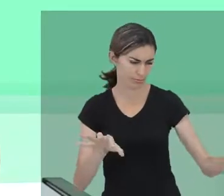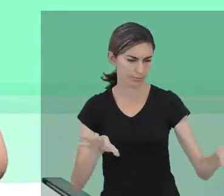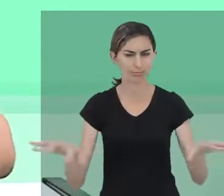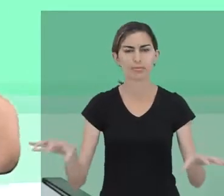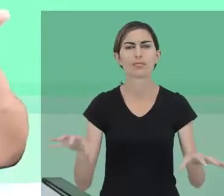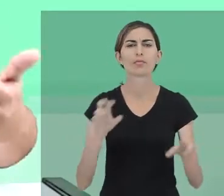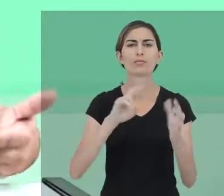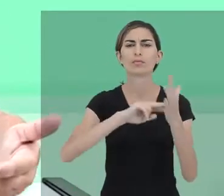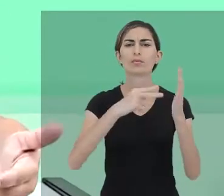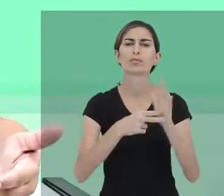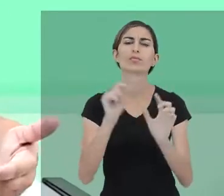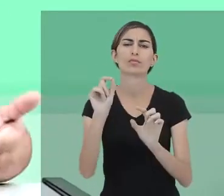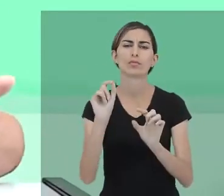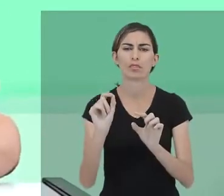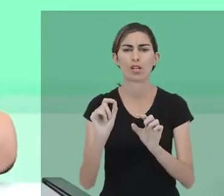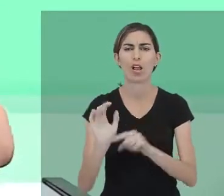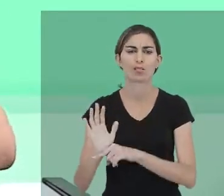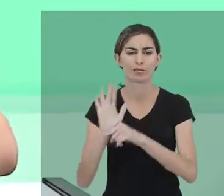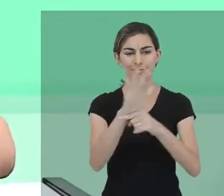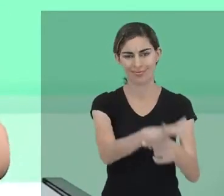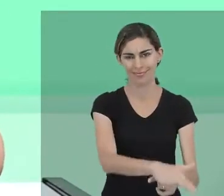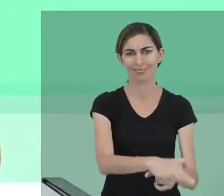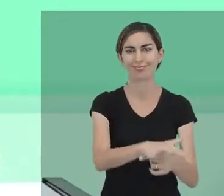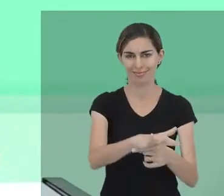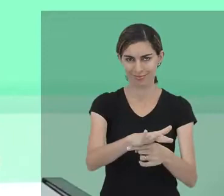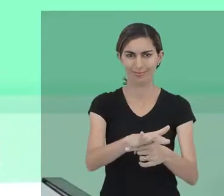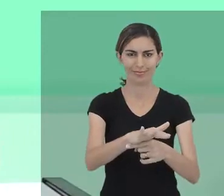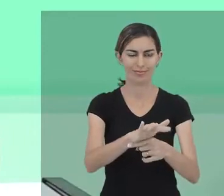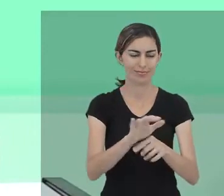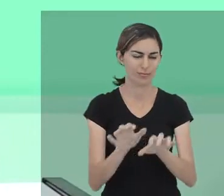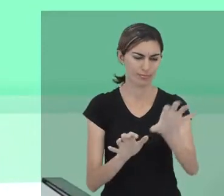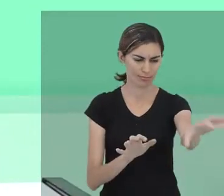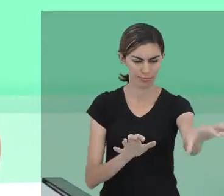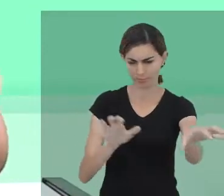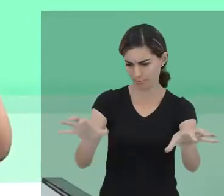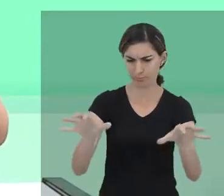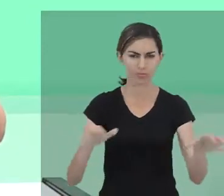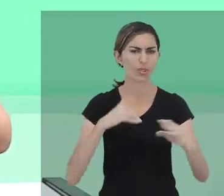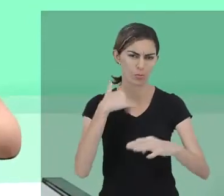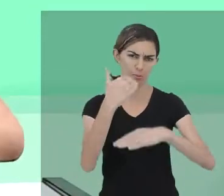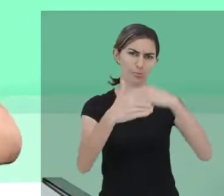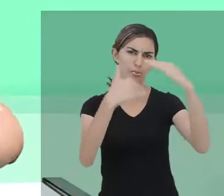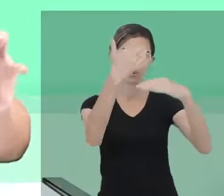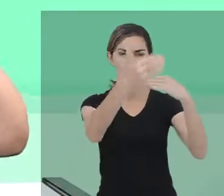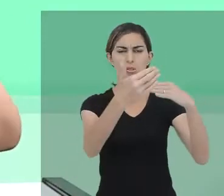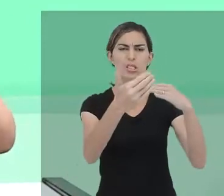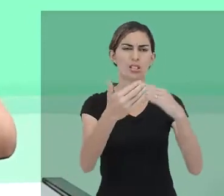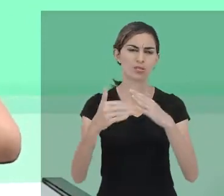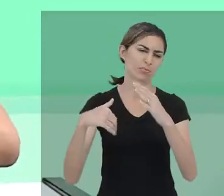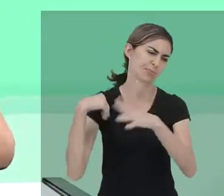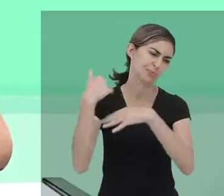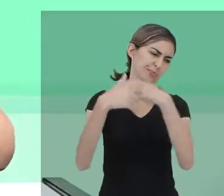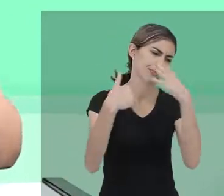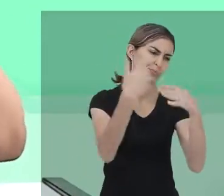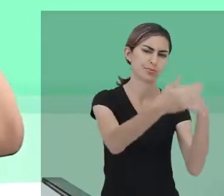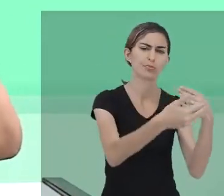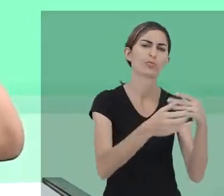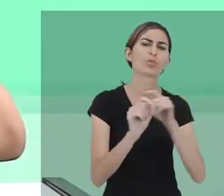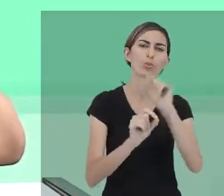Supply é suprimento e chain, a cadeia. Né? Então, é aquele processo de você